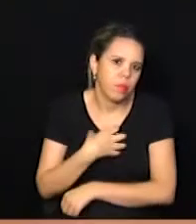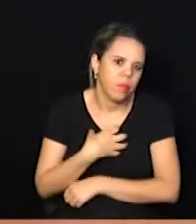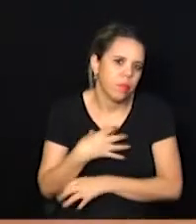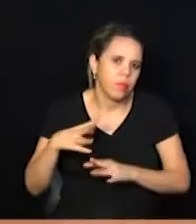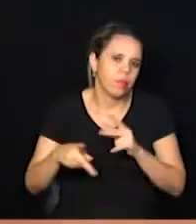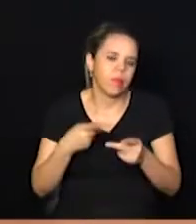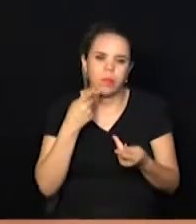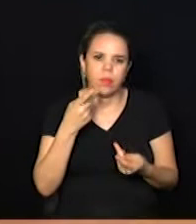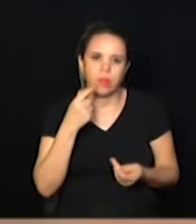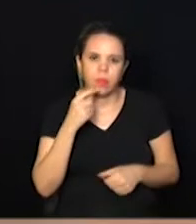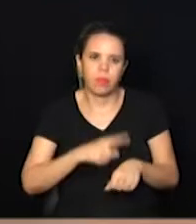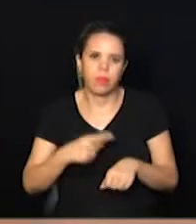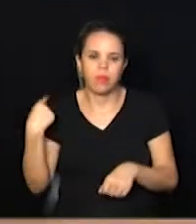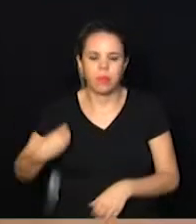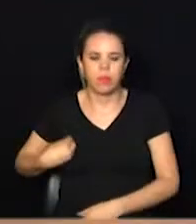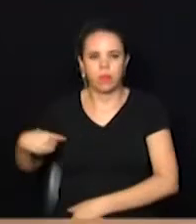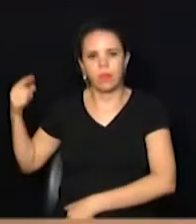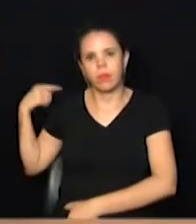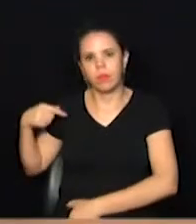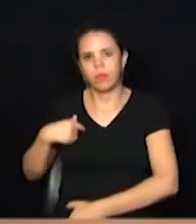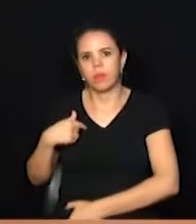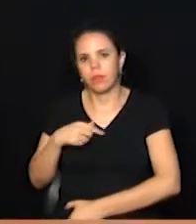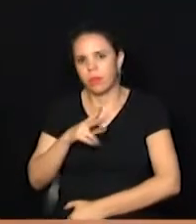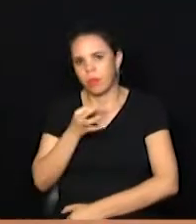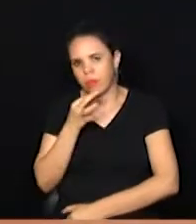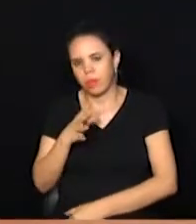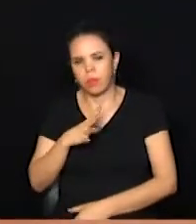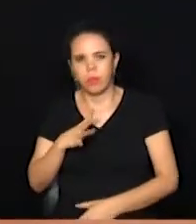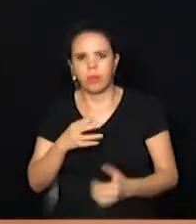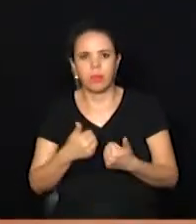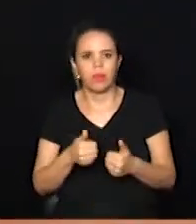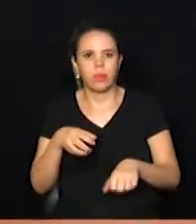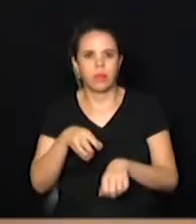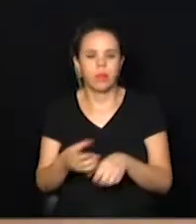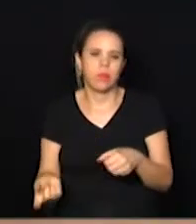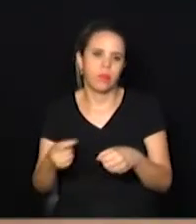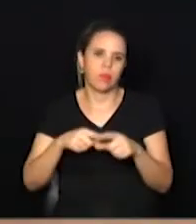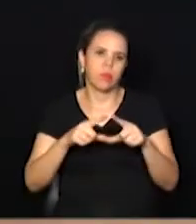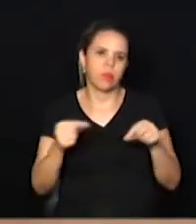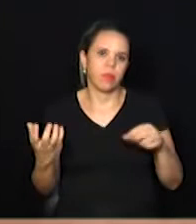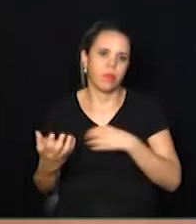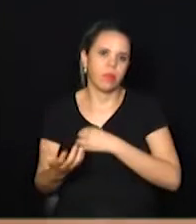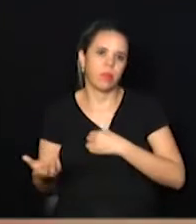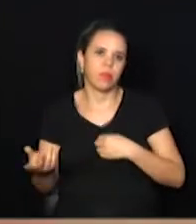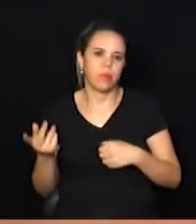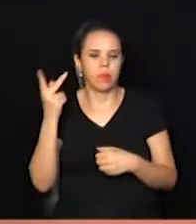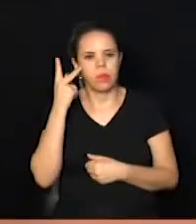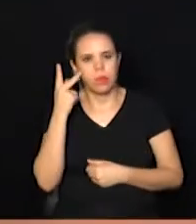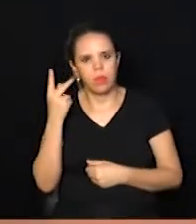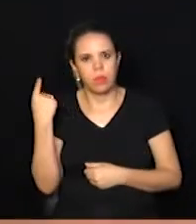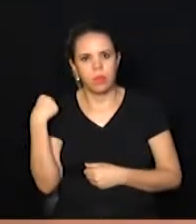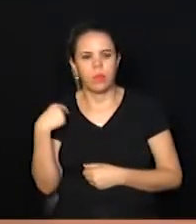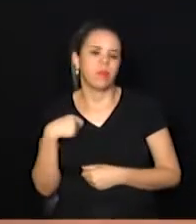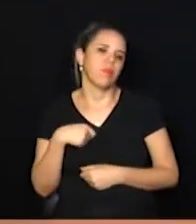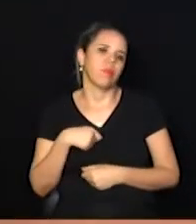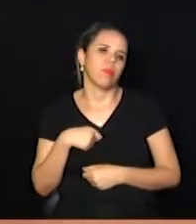mundo relata, né, o momento em que estava. Eu, particularmente, estava num ônibus voltando de Brasília para São Paulo, porque eu era da época da